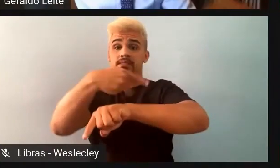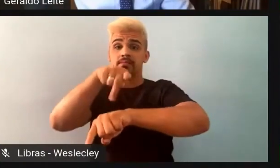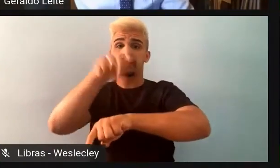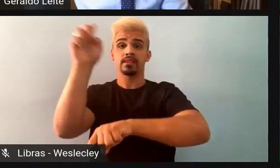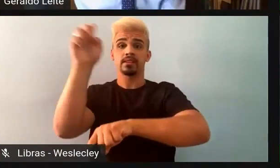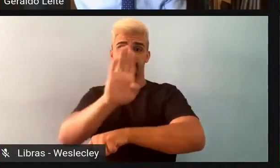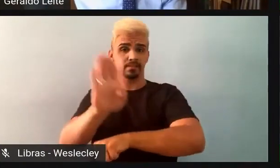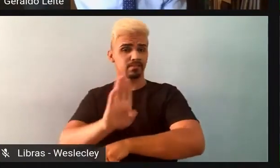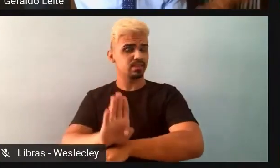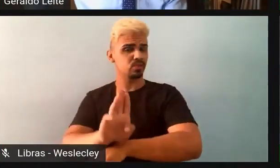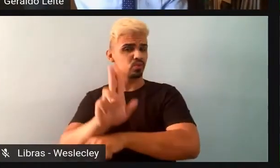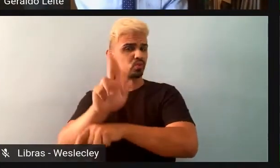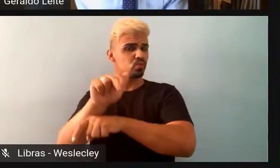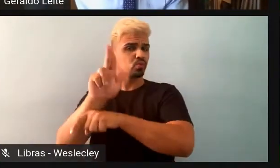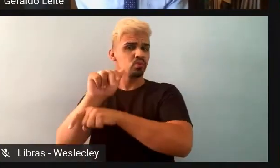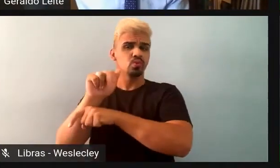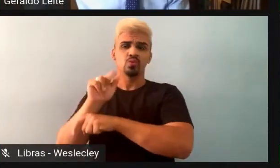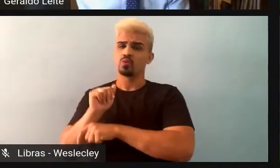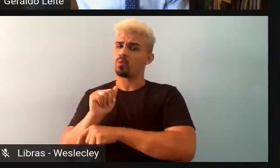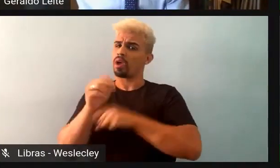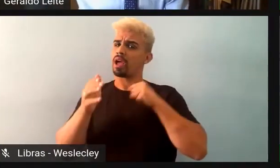enfrentar, nem naquele momento,